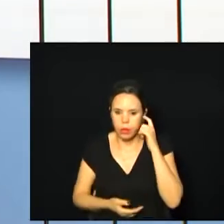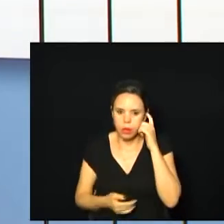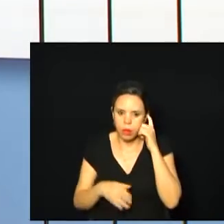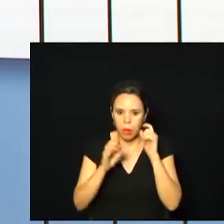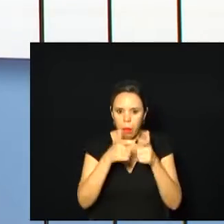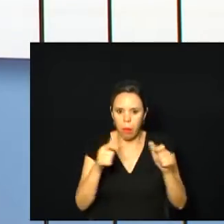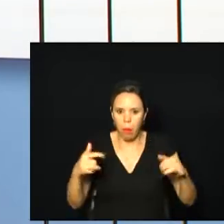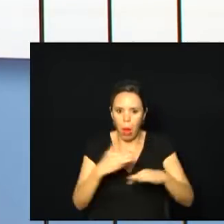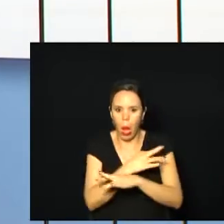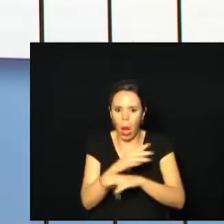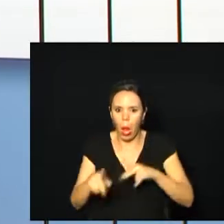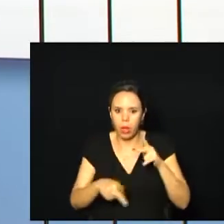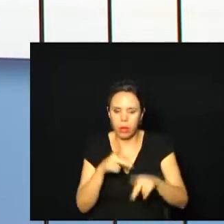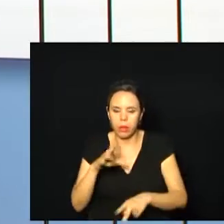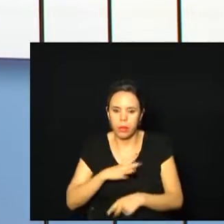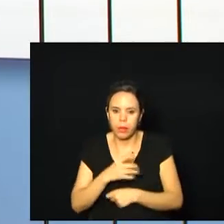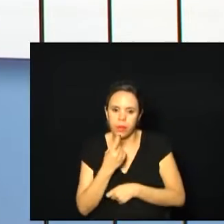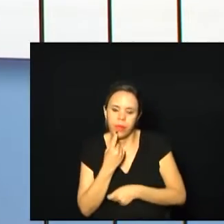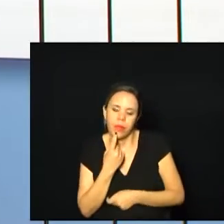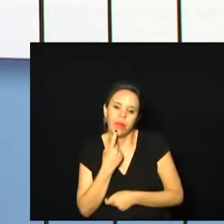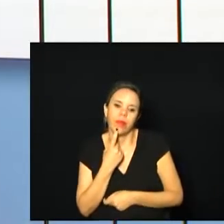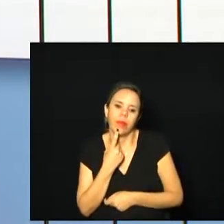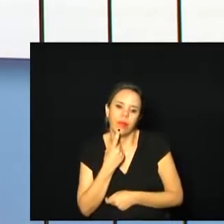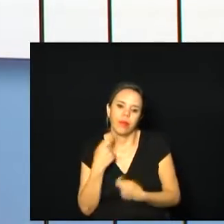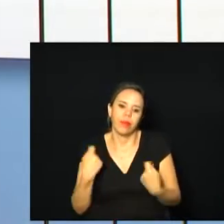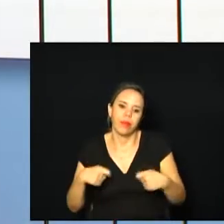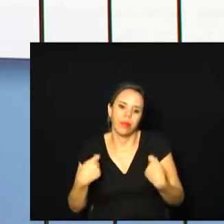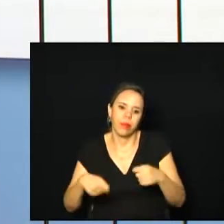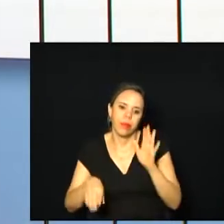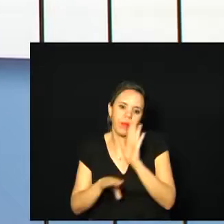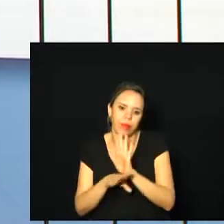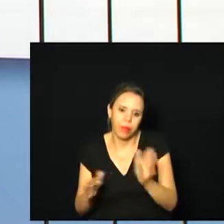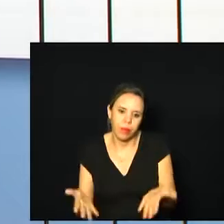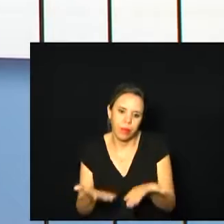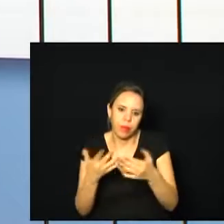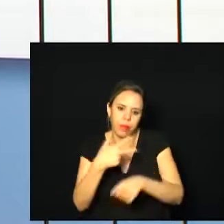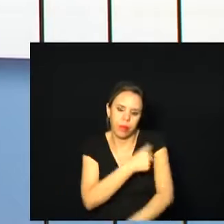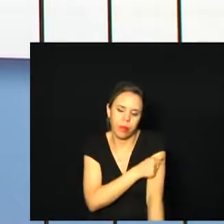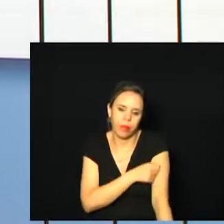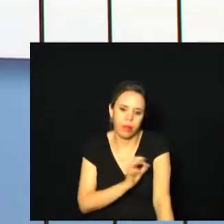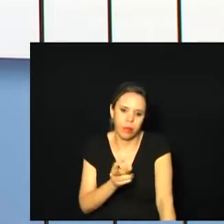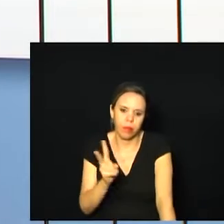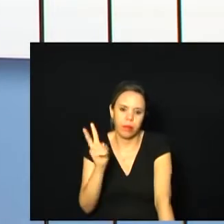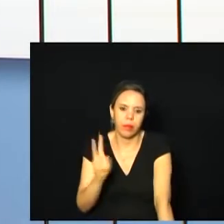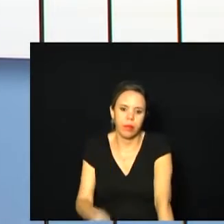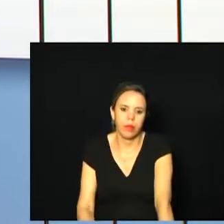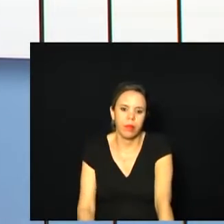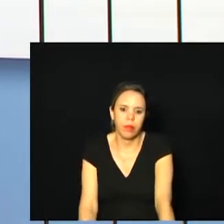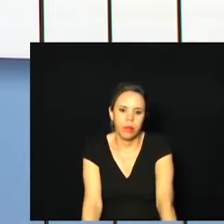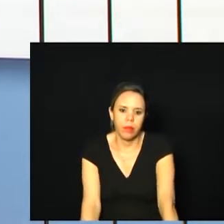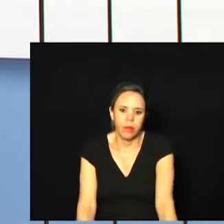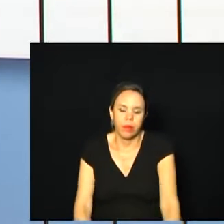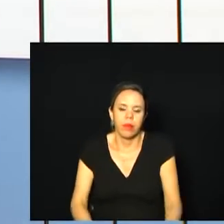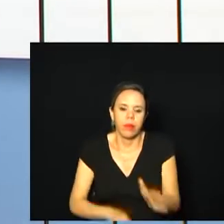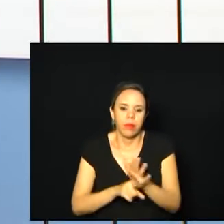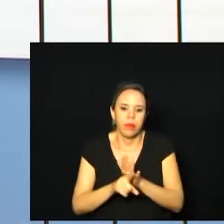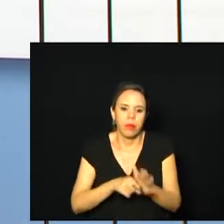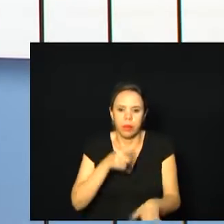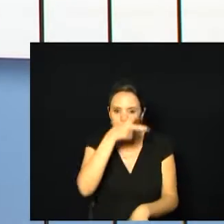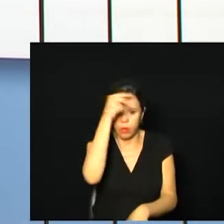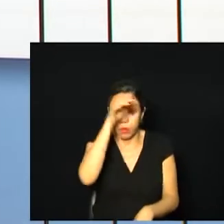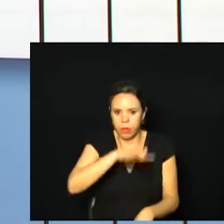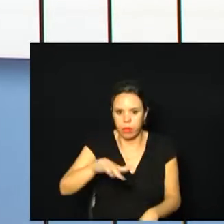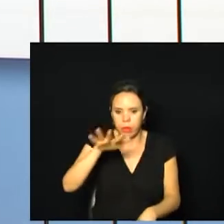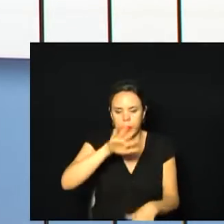mais populosos de Campinas e que precisa também colocar a vacinação em dia. E de acordo com a